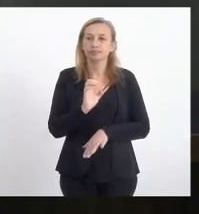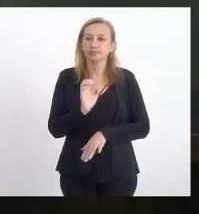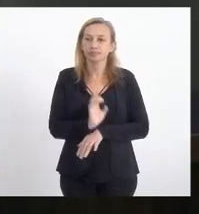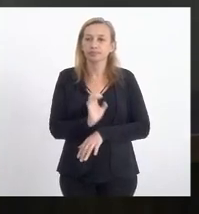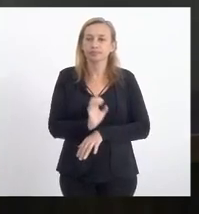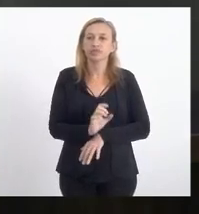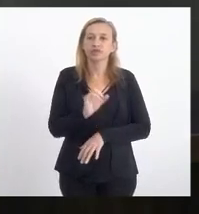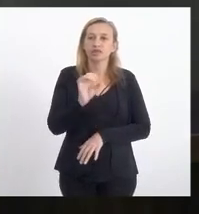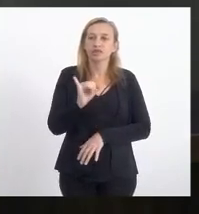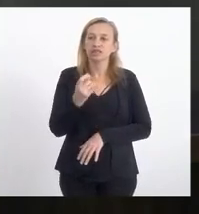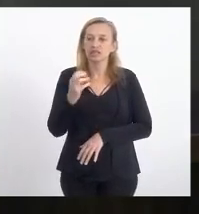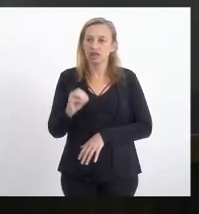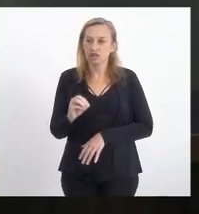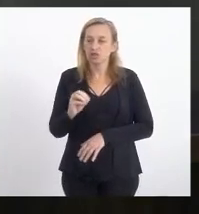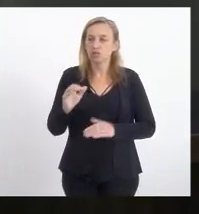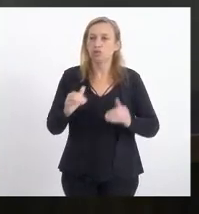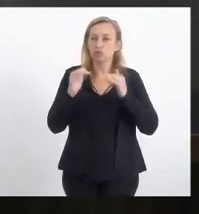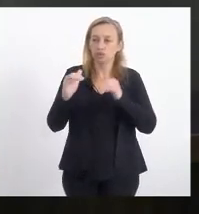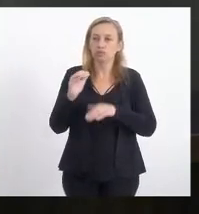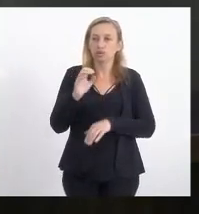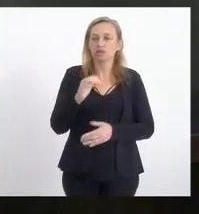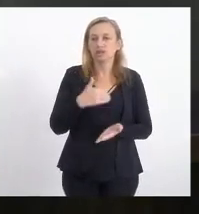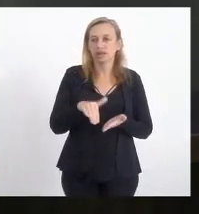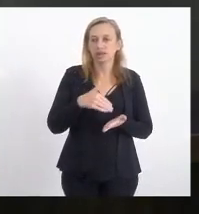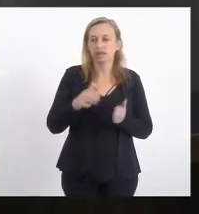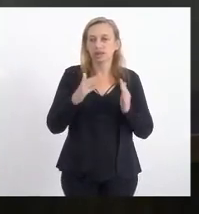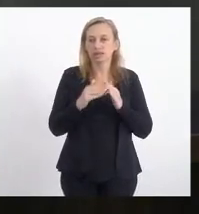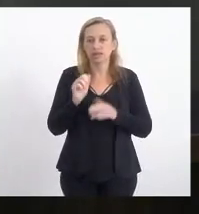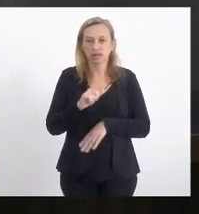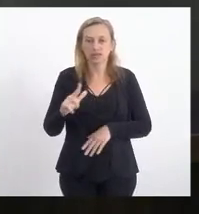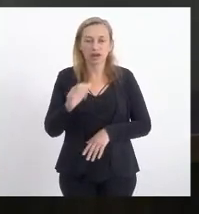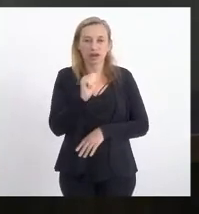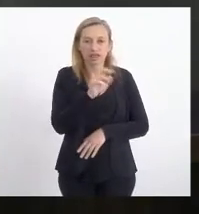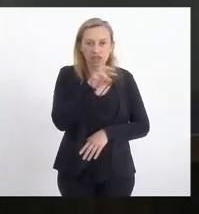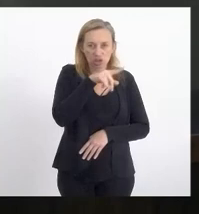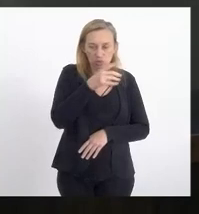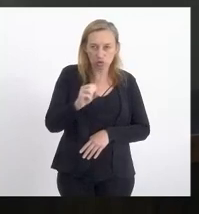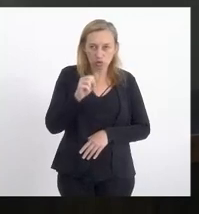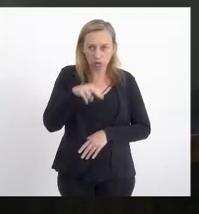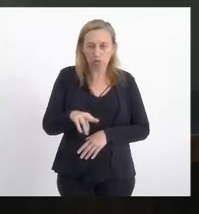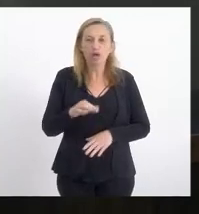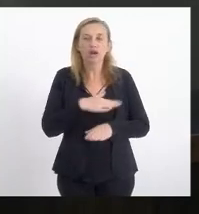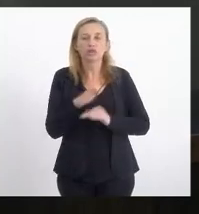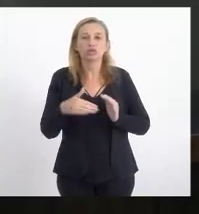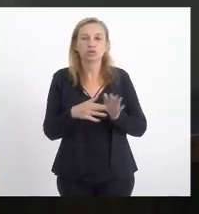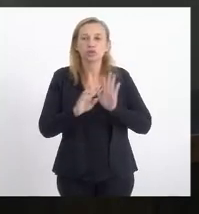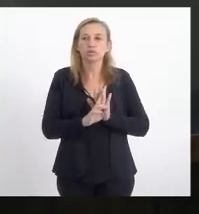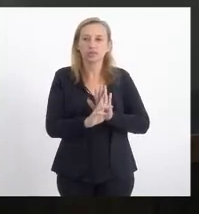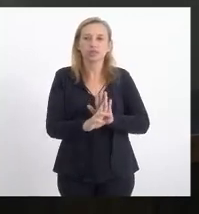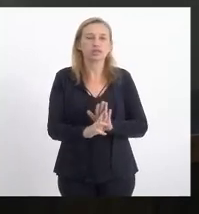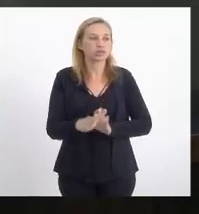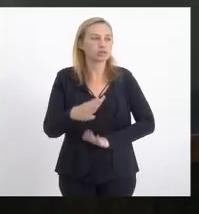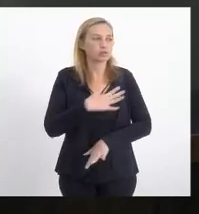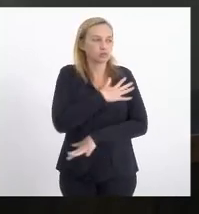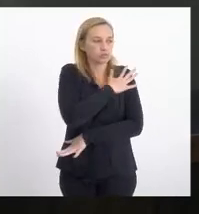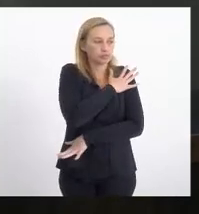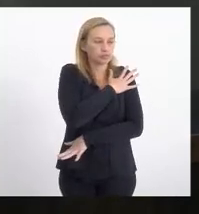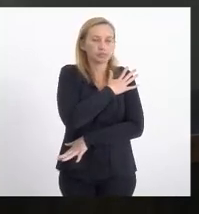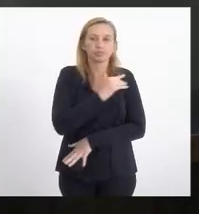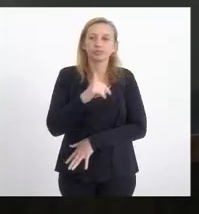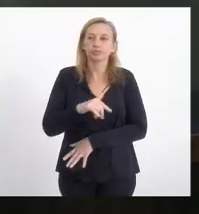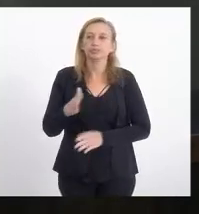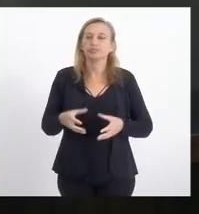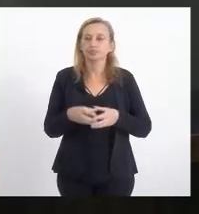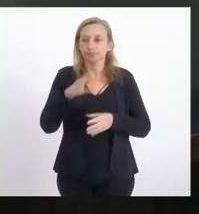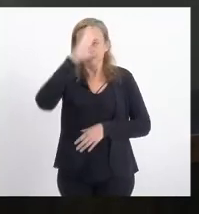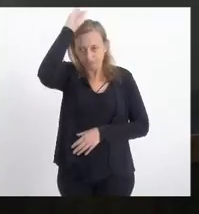Aureliano Marcelo subsecretário da casa civil Adilson a toda a representação das forças militares aqui presente